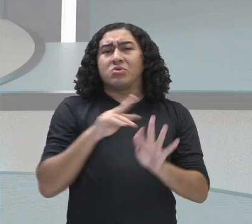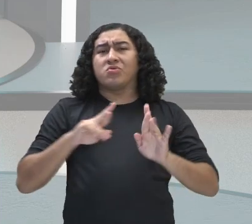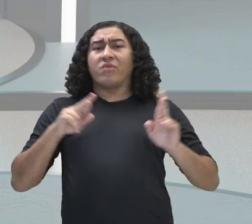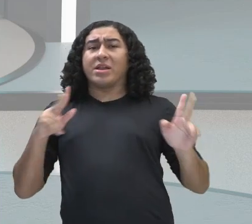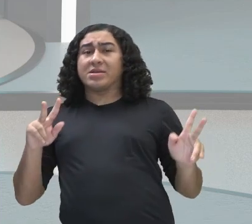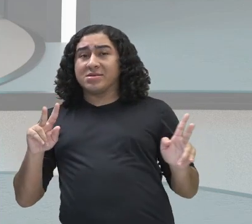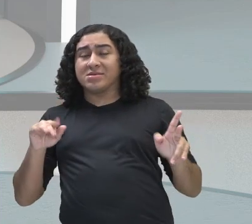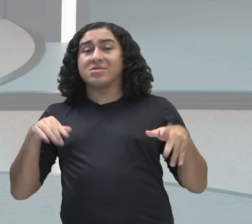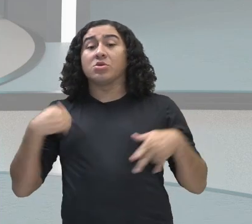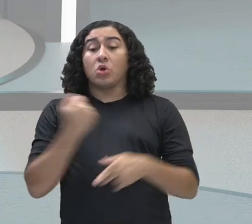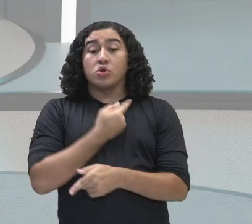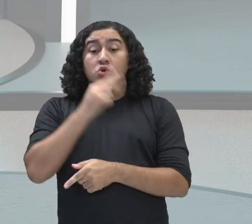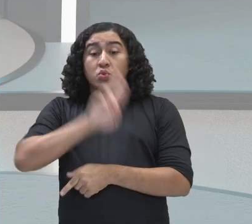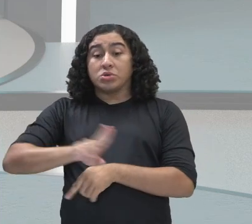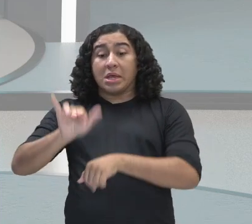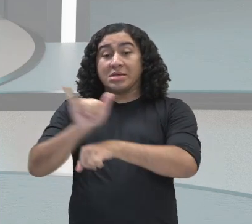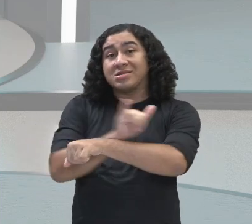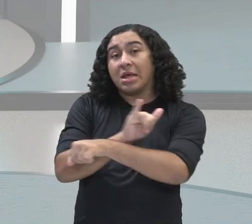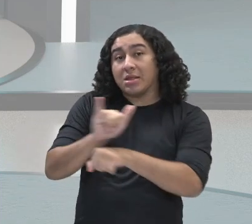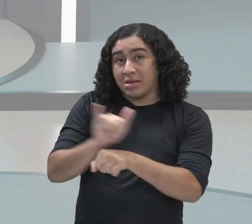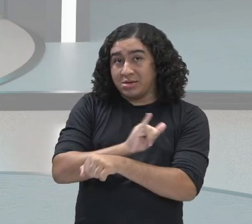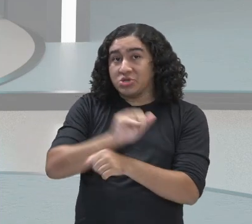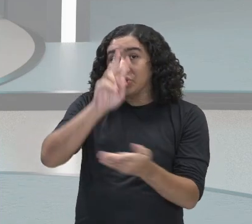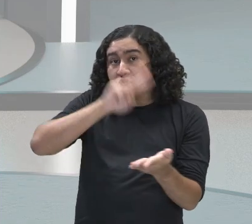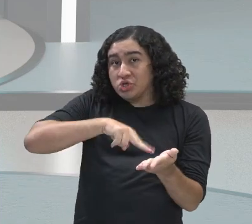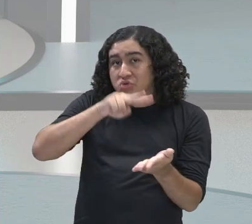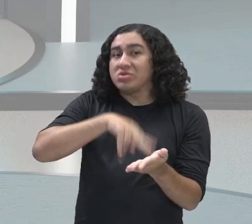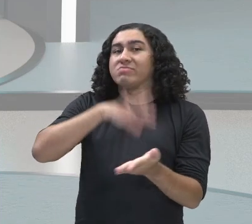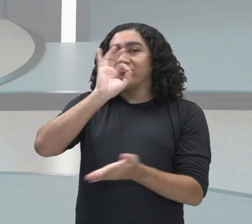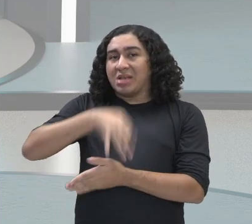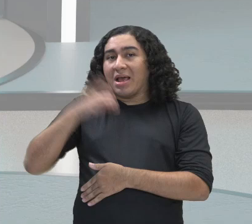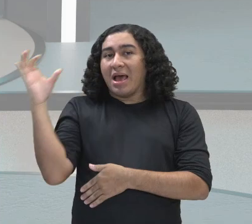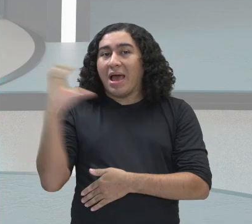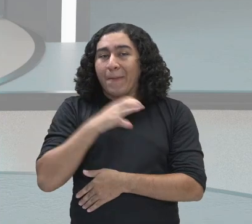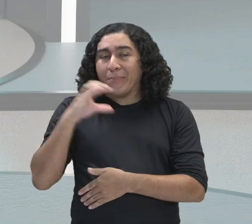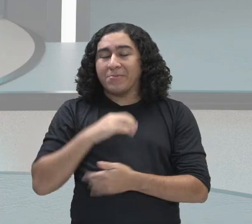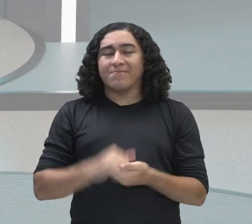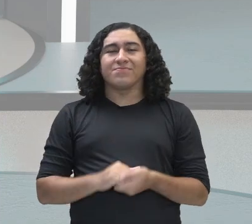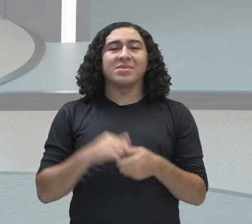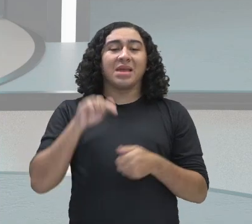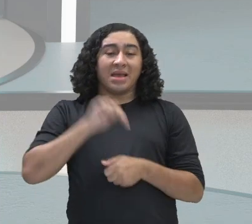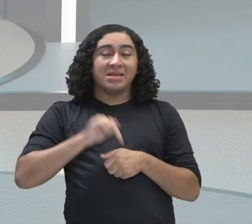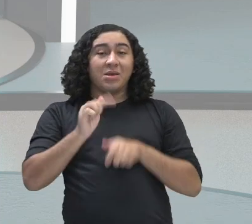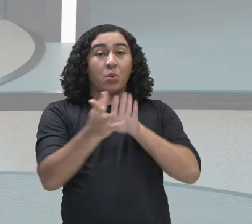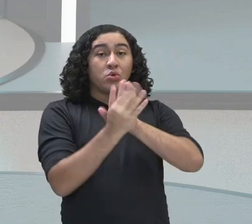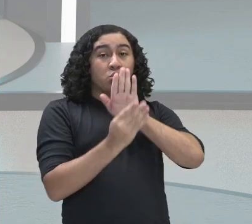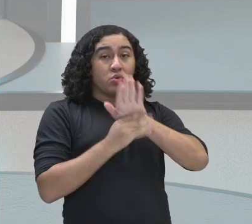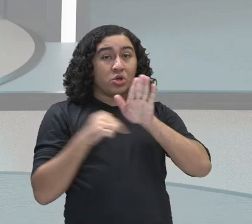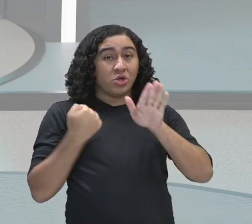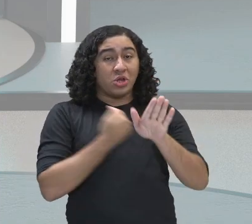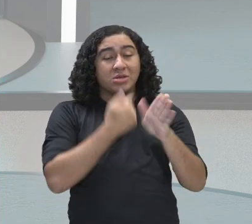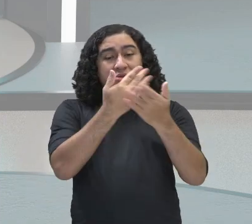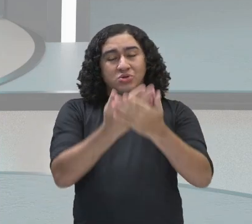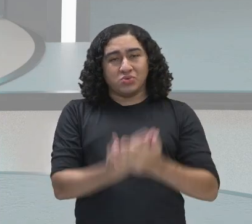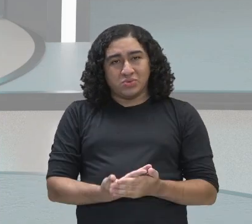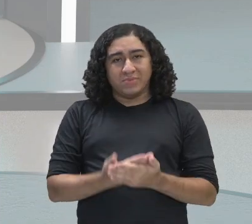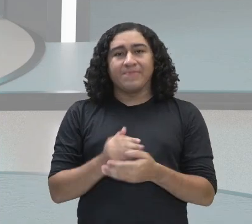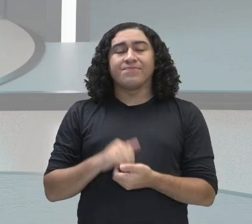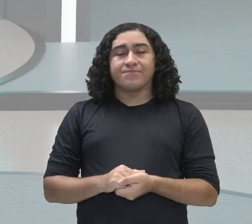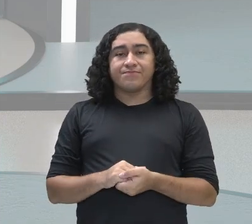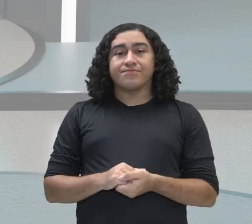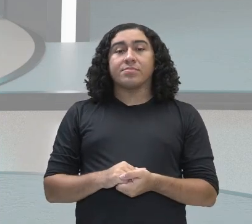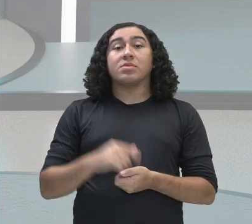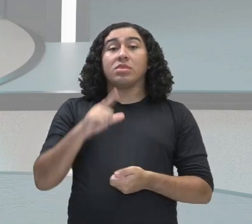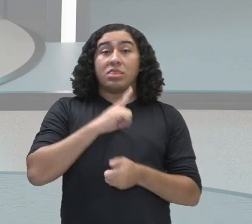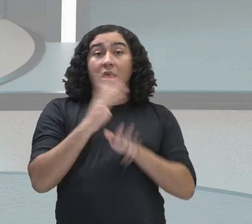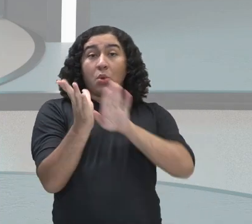utilizamos estratégias de leitura. E é isso que a gente vai trabalhar durante essas nossas aulas. Além dos conteúdos que a